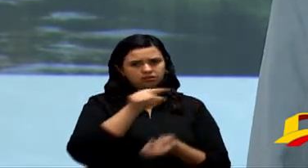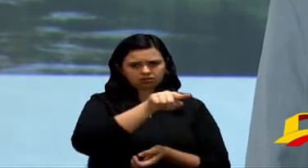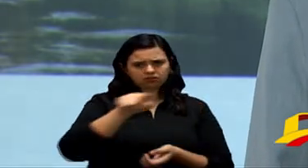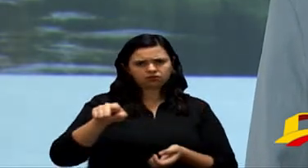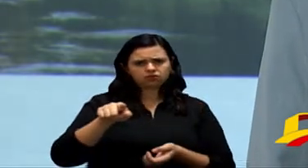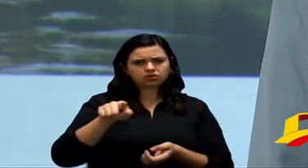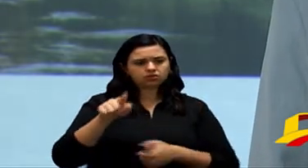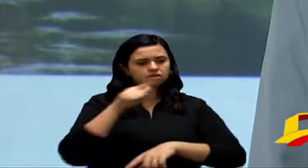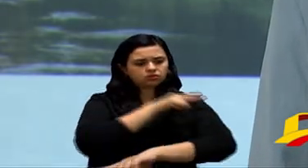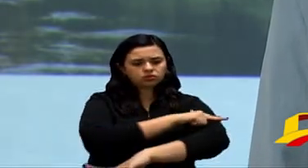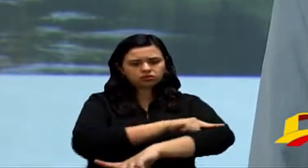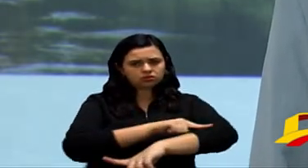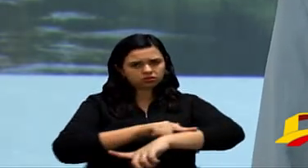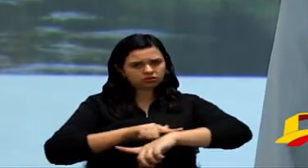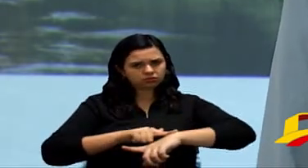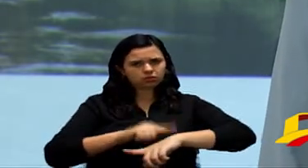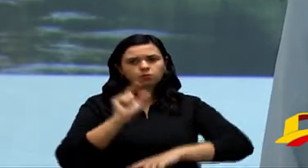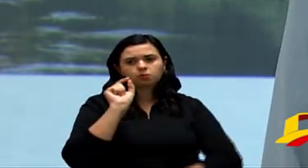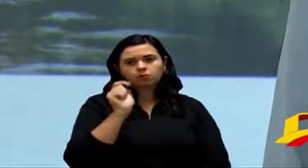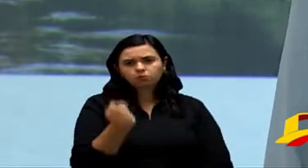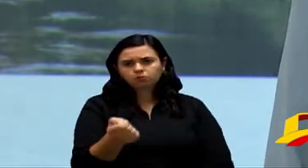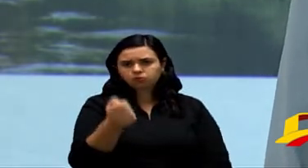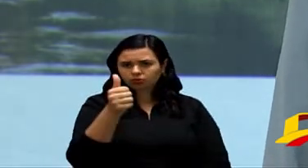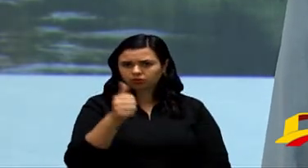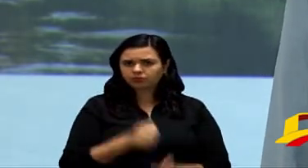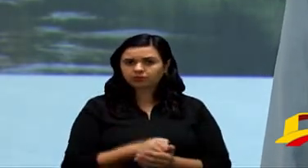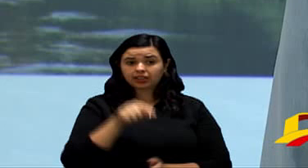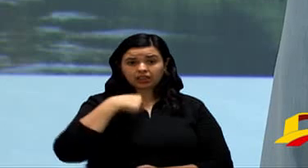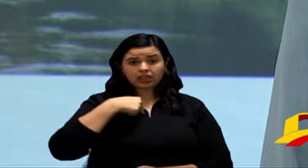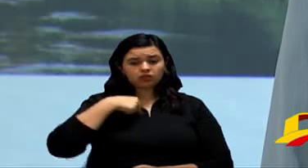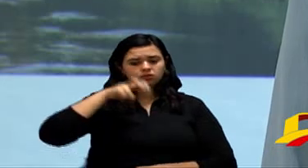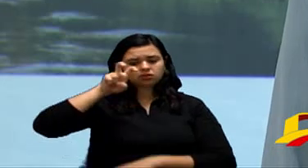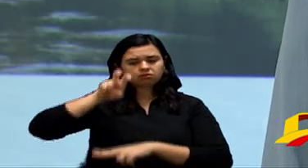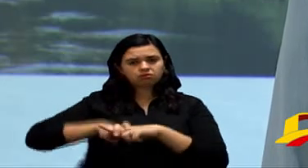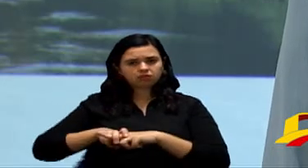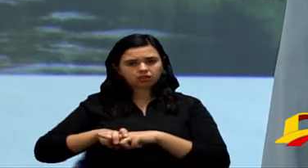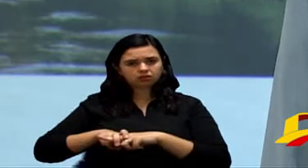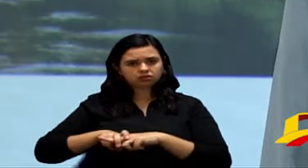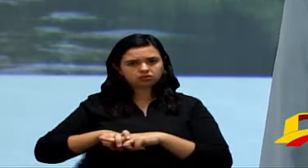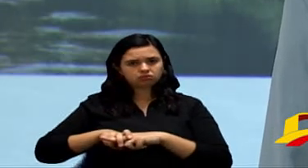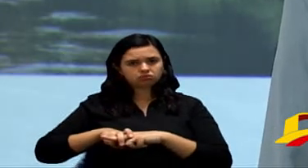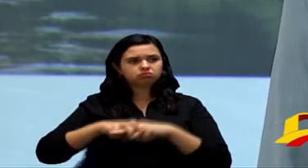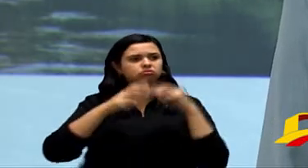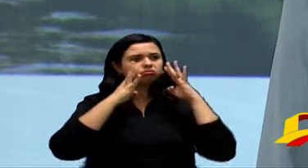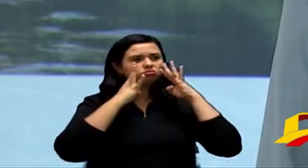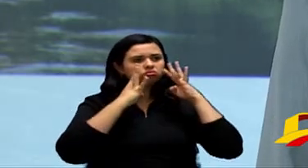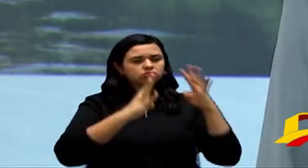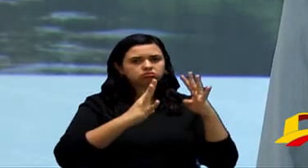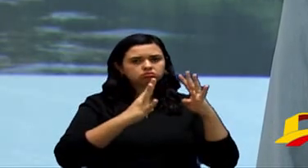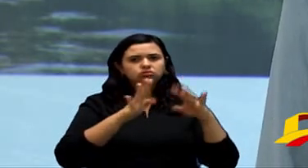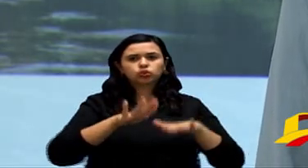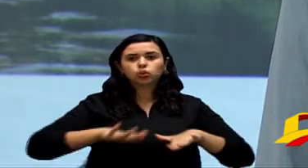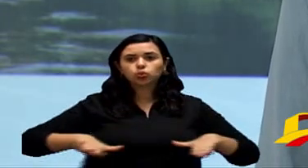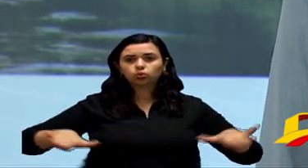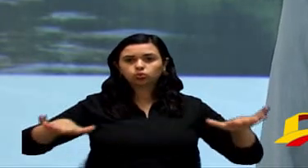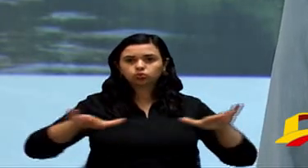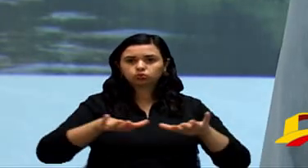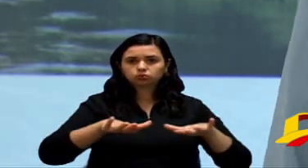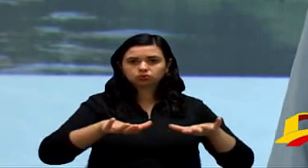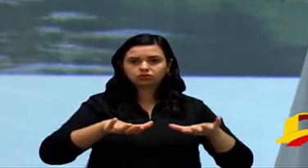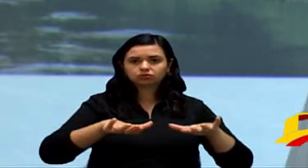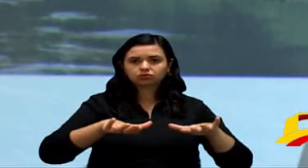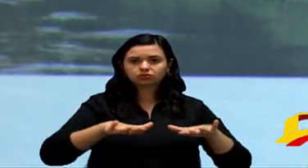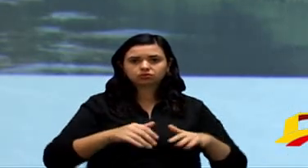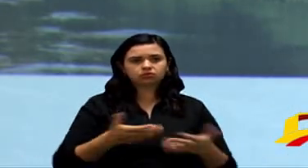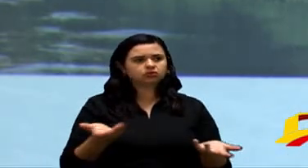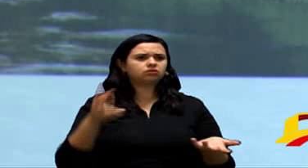de educação para me ouvir eu fiquei sentado e ouvir todos eu